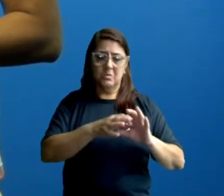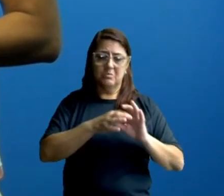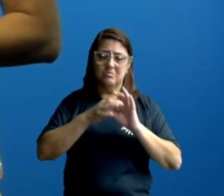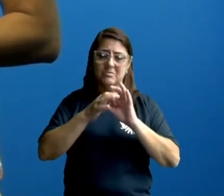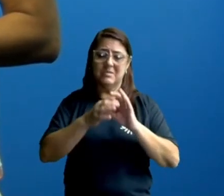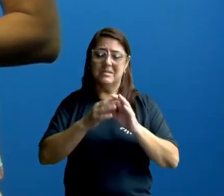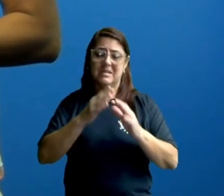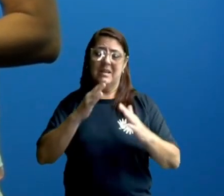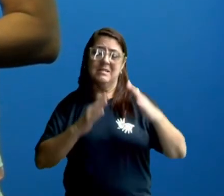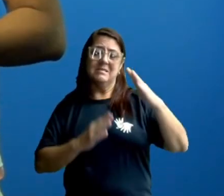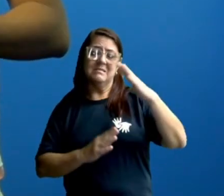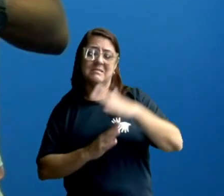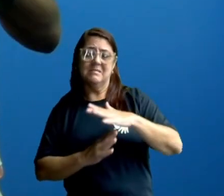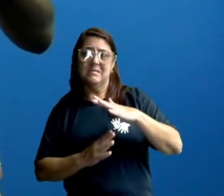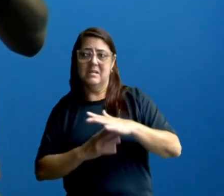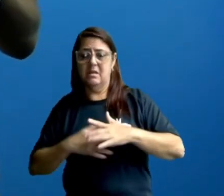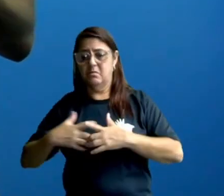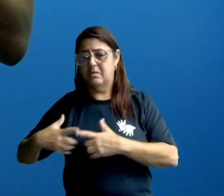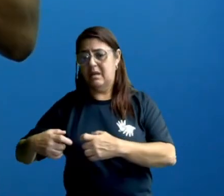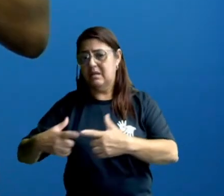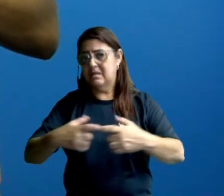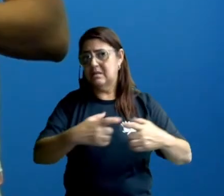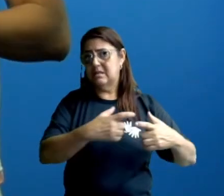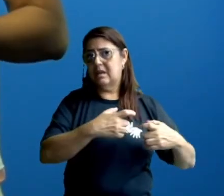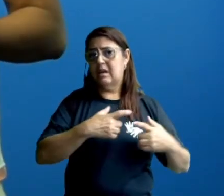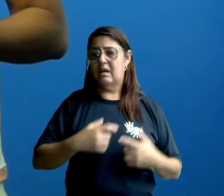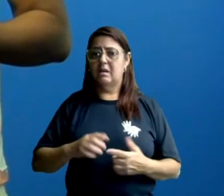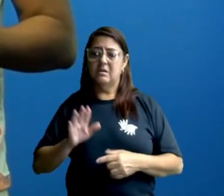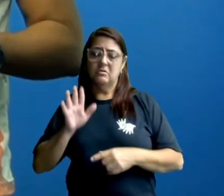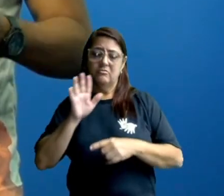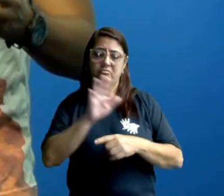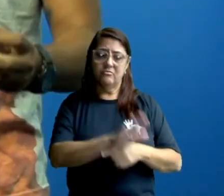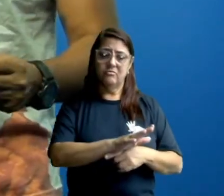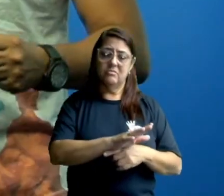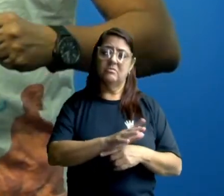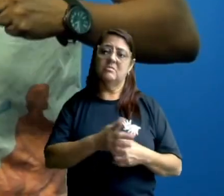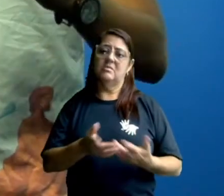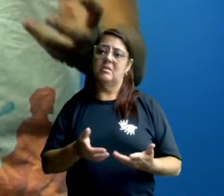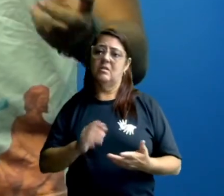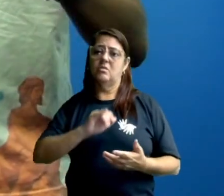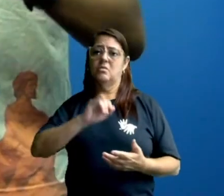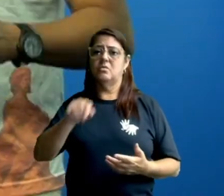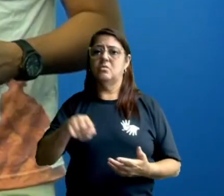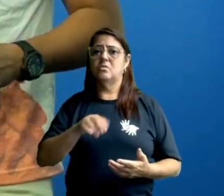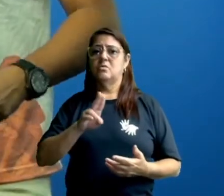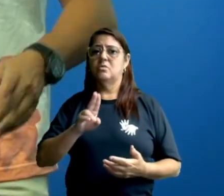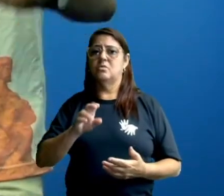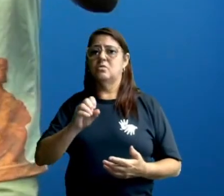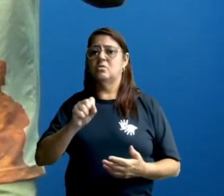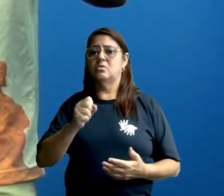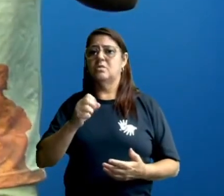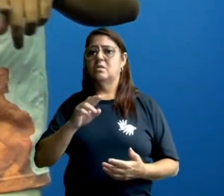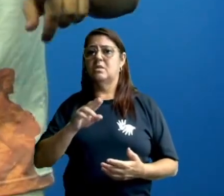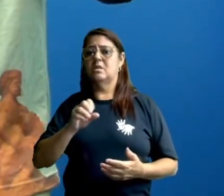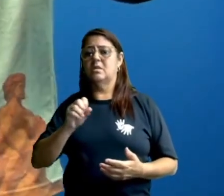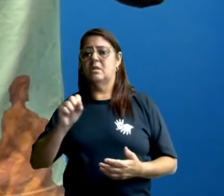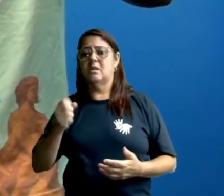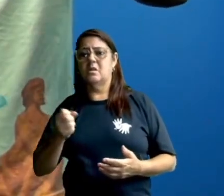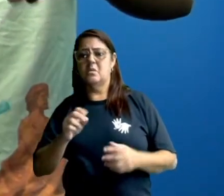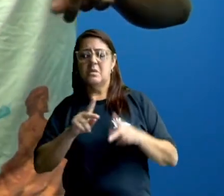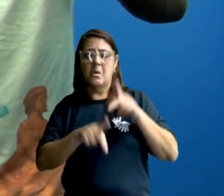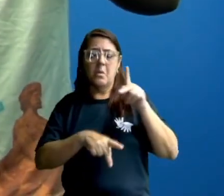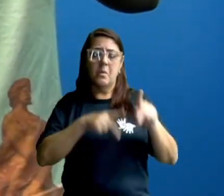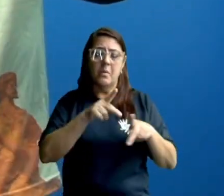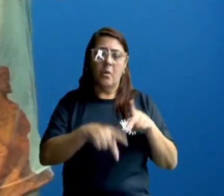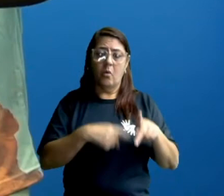meio que compensar, né, os judeus, dando a eles um território. Porque os judeus é um povo que